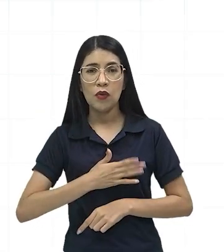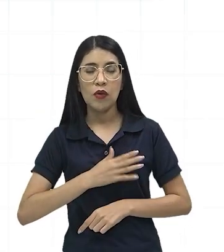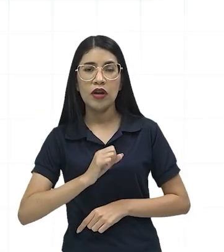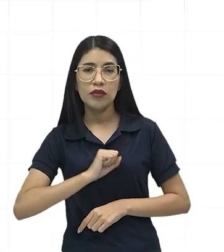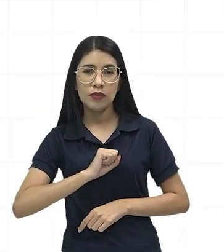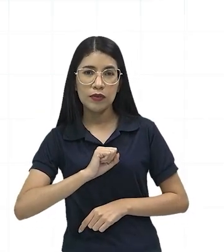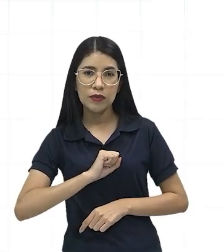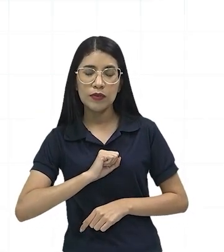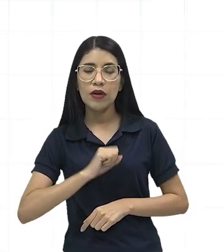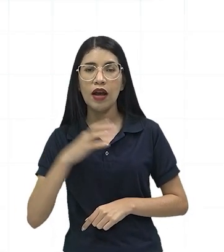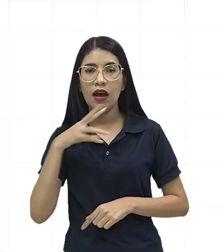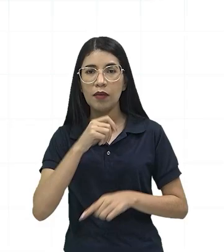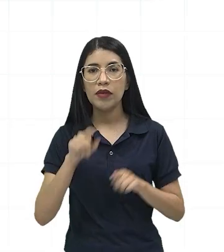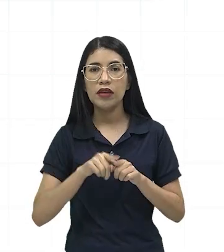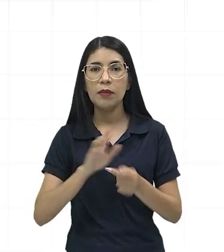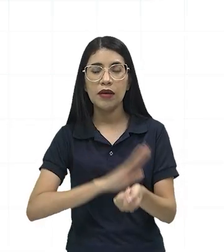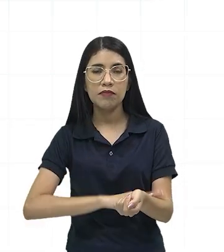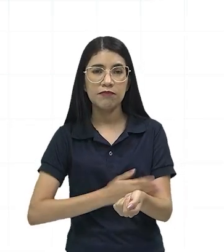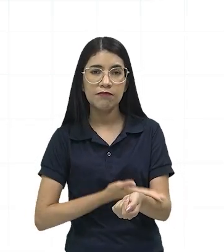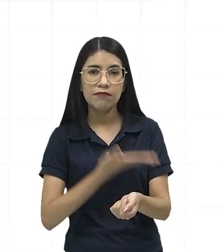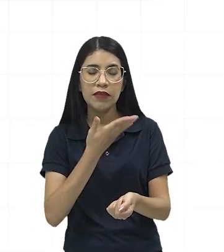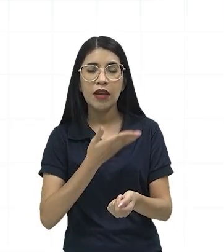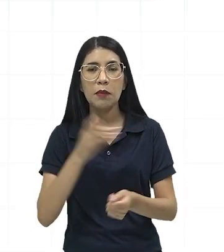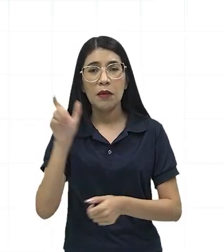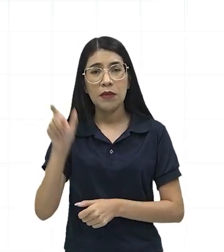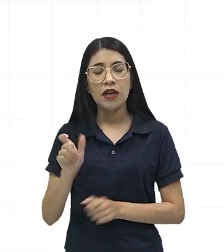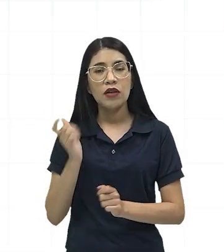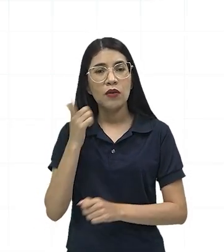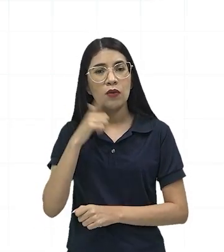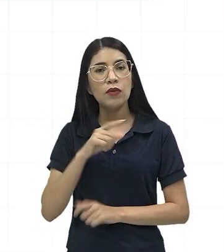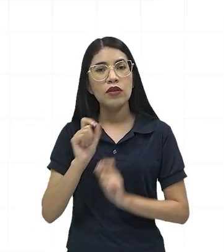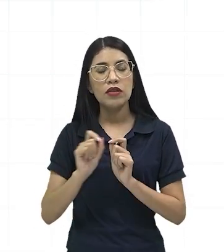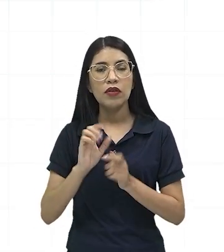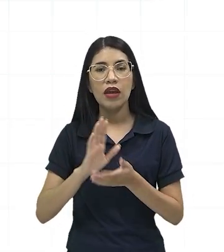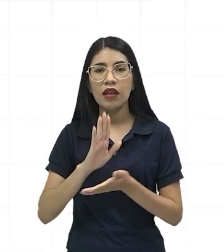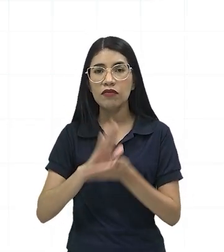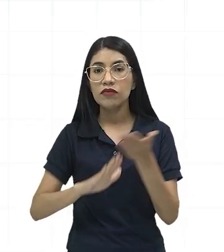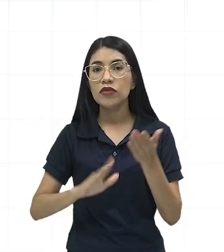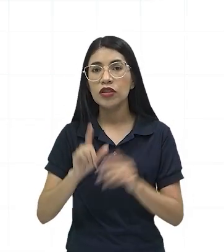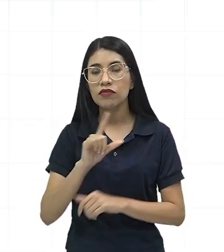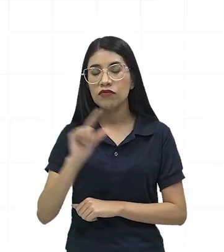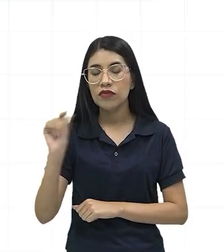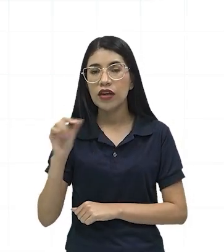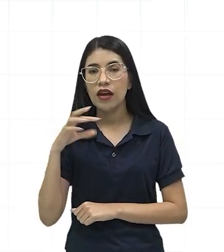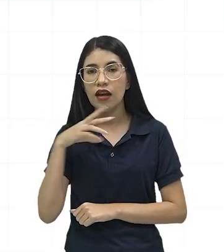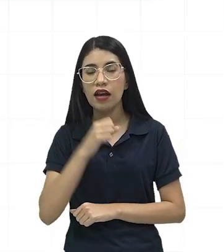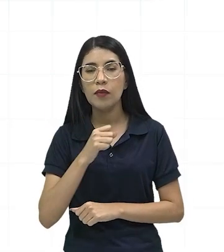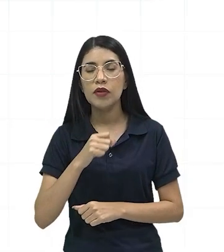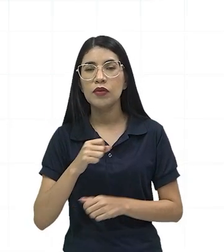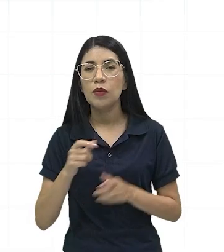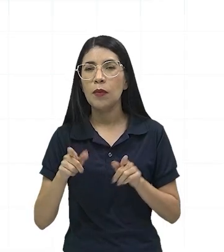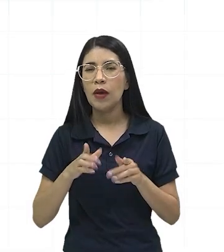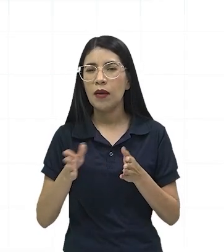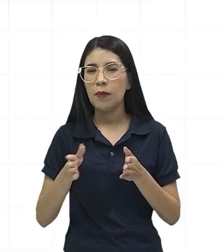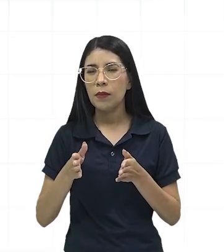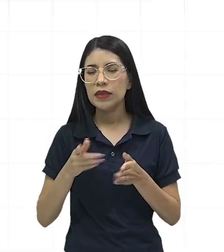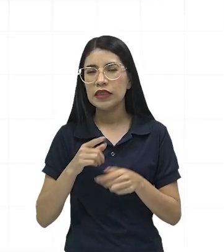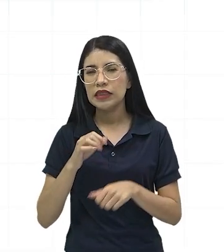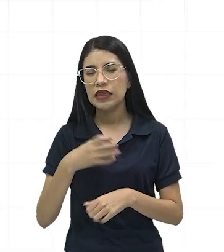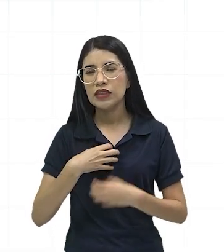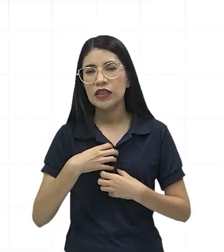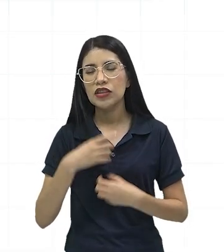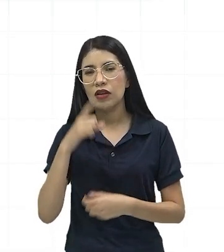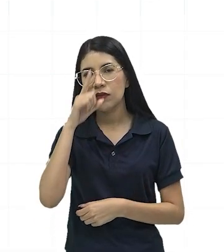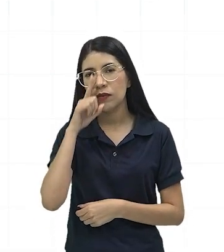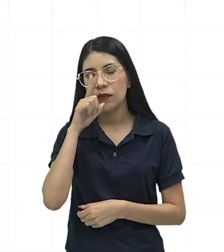frequência cardíaca e a pressão arterial, para que a pessoa consiga sair daquele momento de perigo,